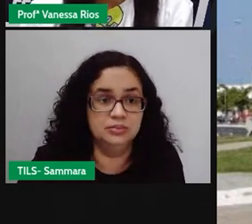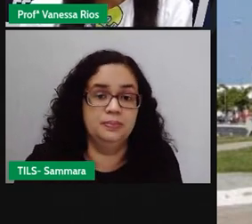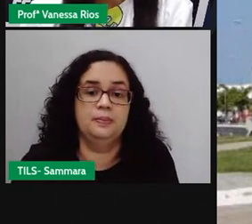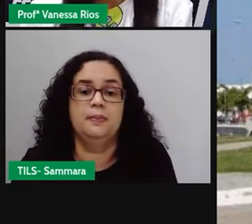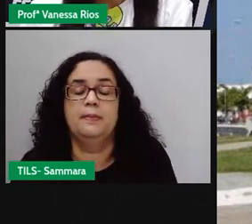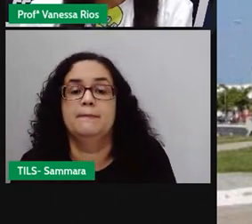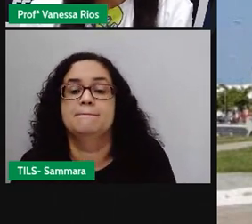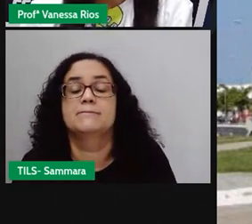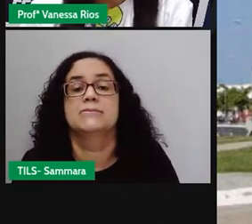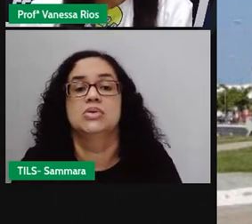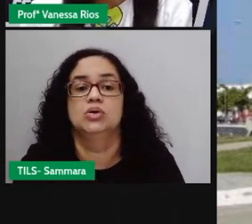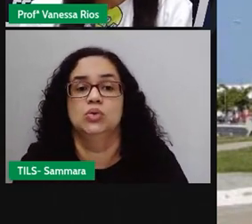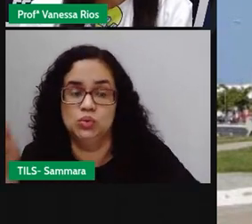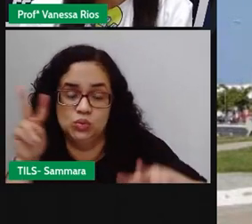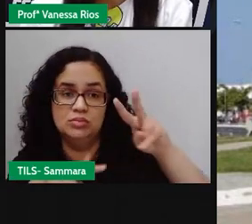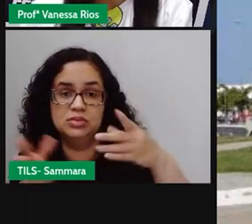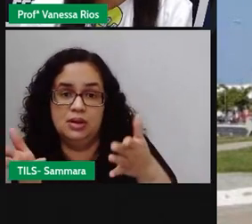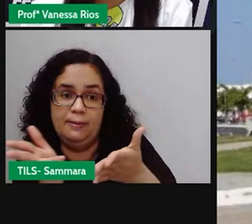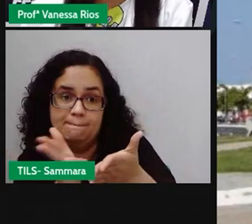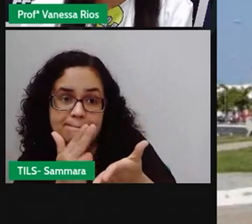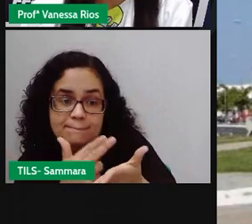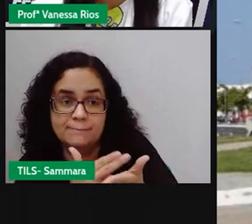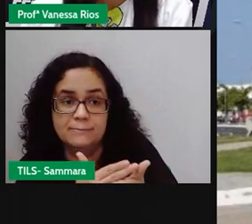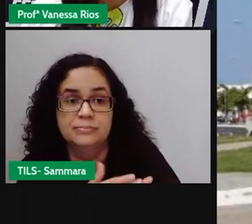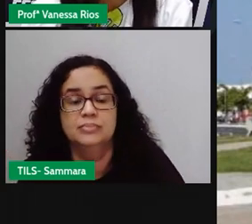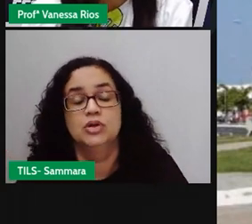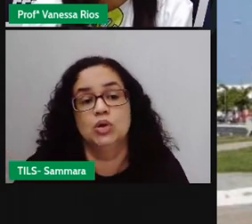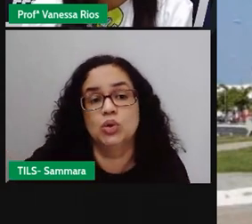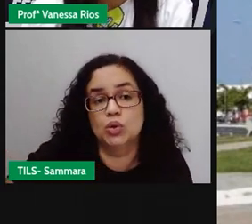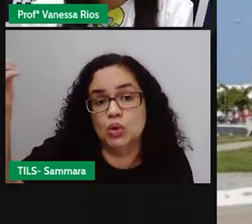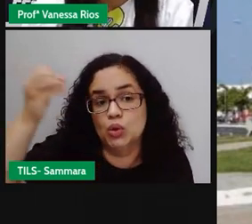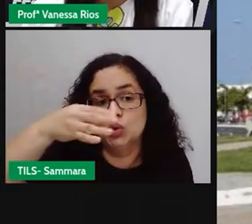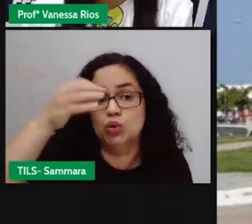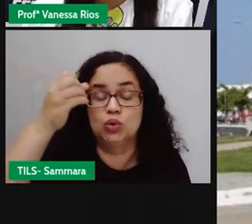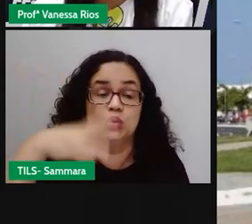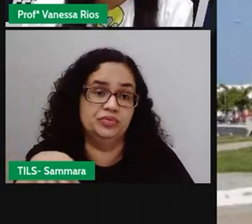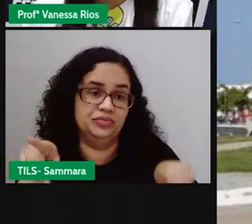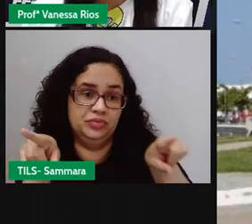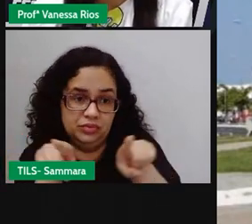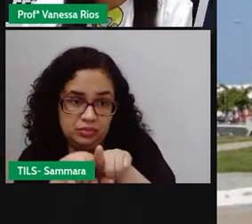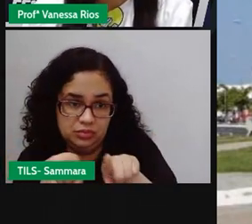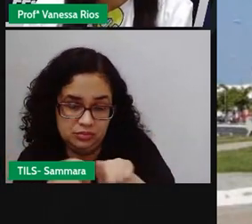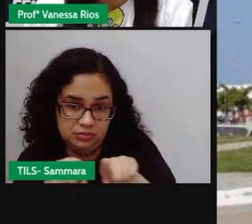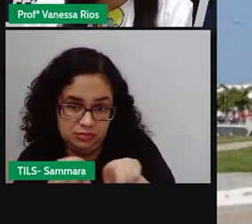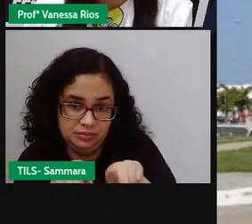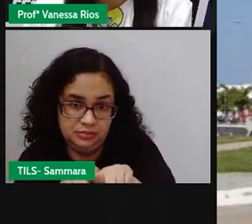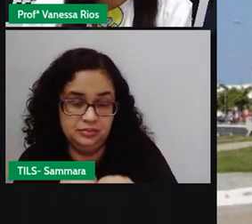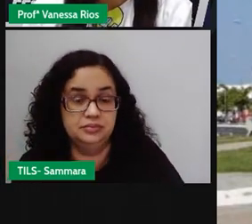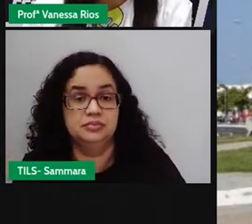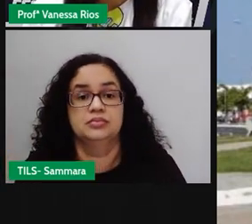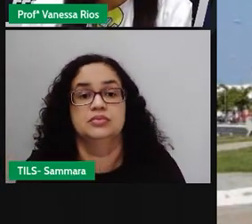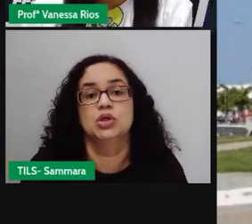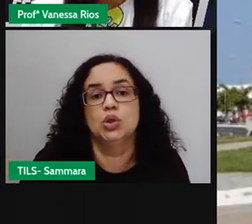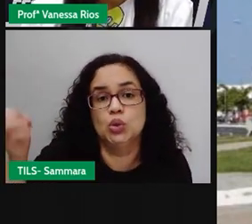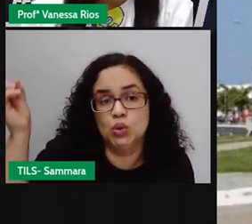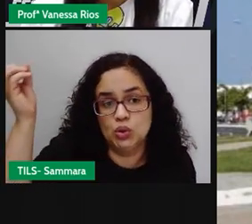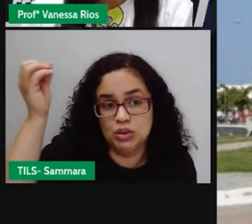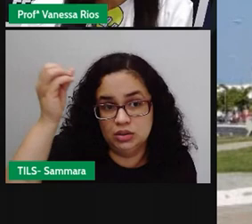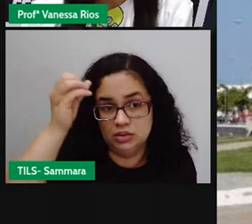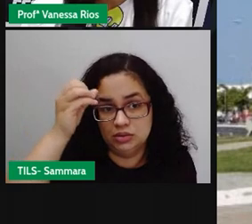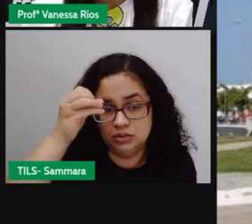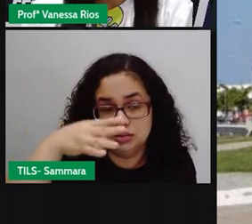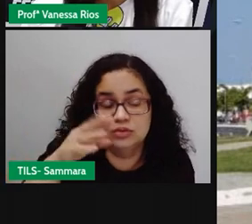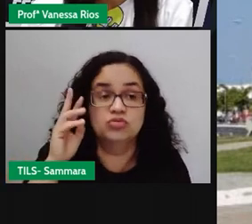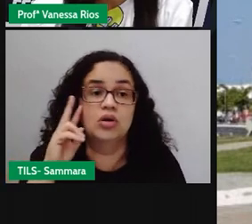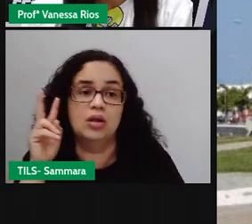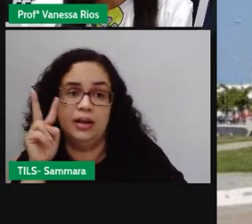E aí, a gente observa aí um desenho, um aspecto moderno também, não é? Já de uma arte mais atual. Mas a